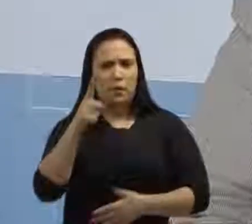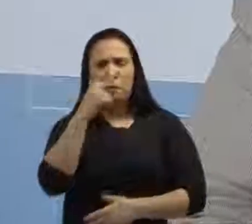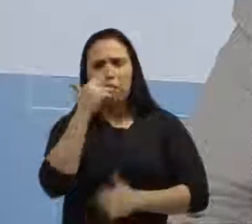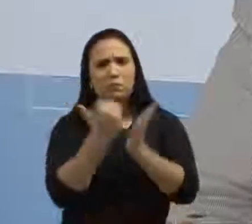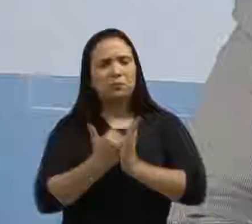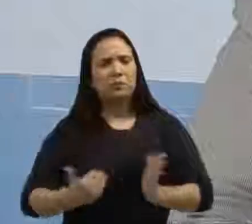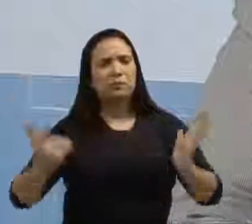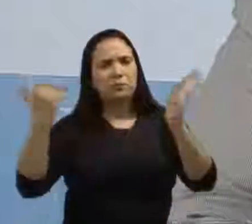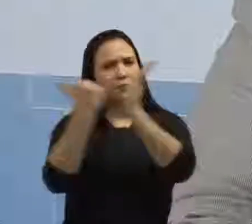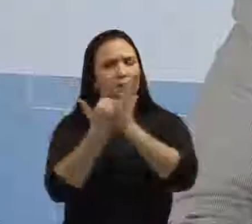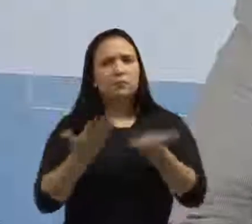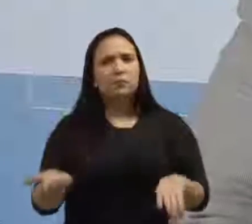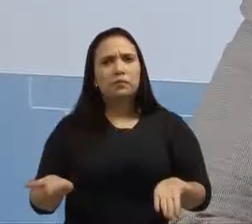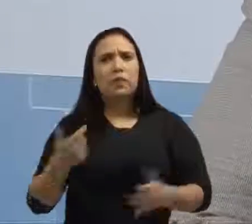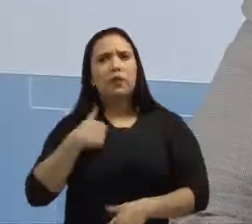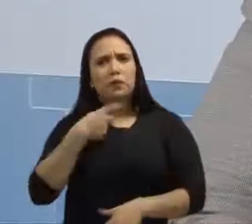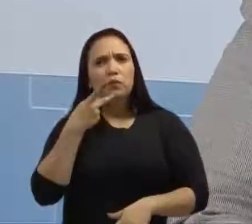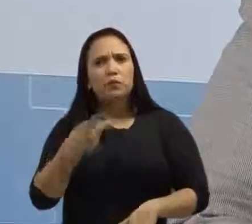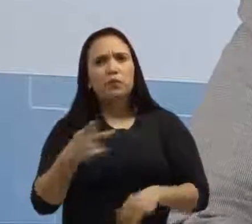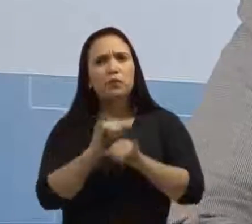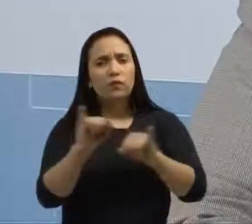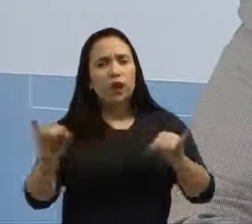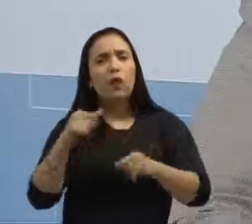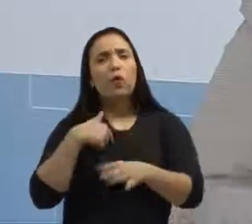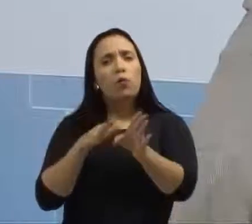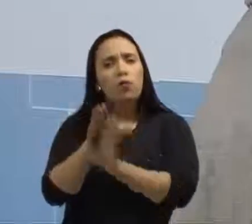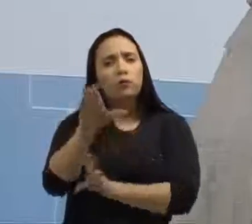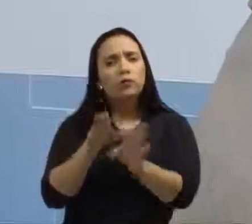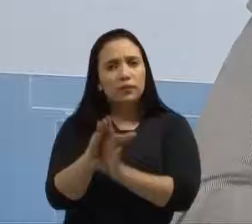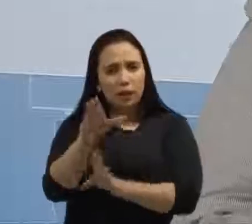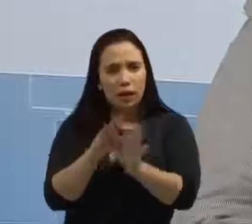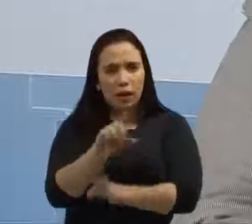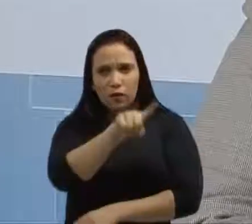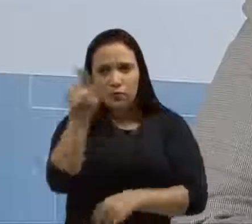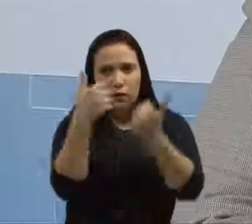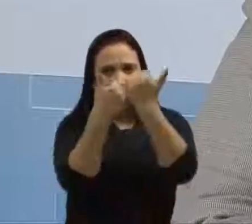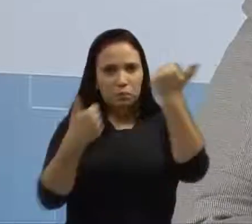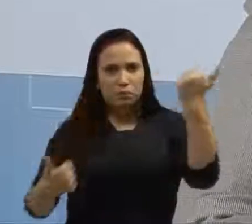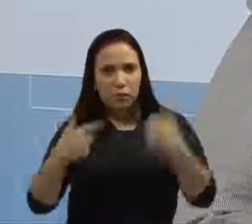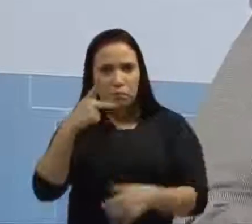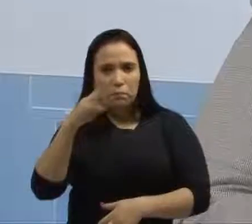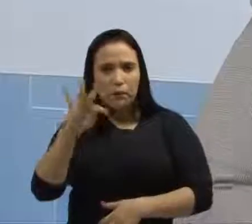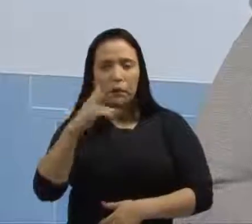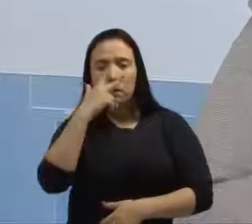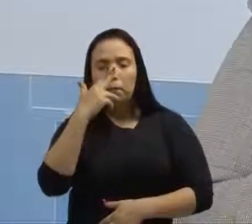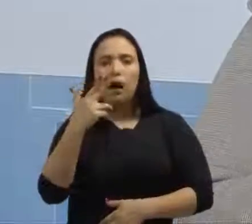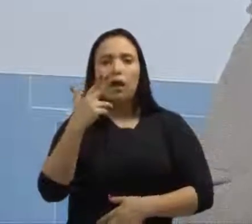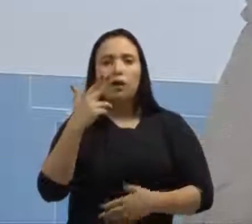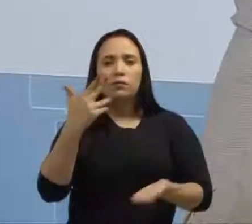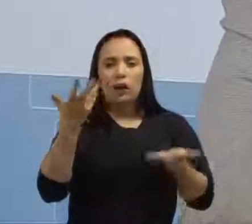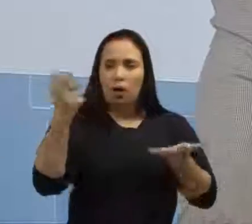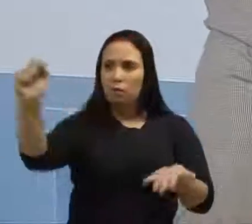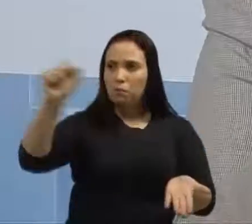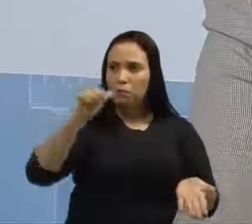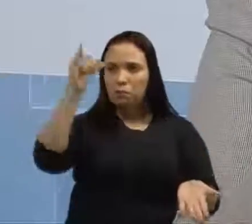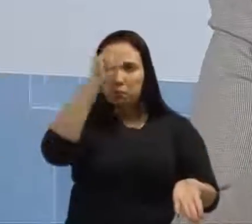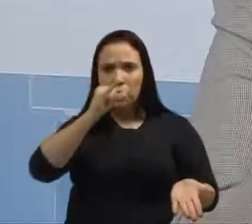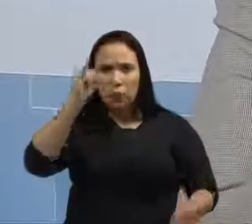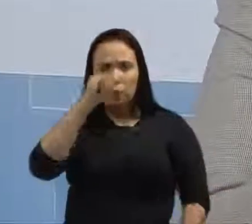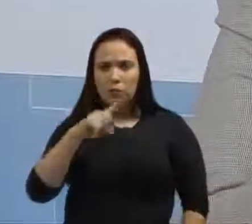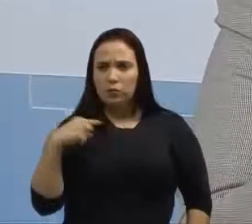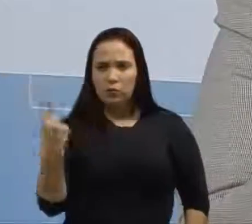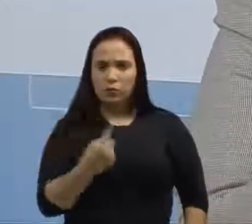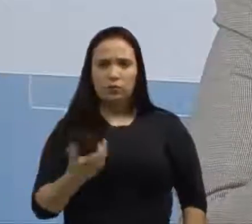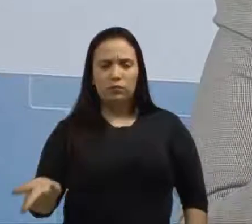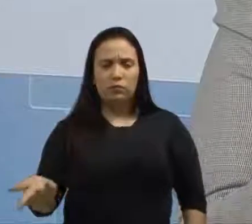passando o limite. Eu vou dar uma sugestão para esses dirigentes do PT que estão querendo, eles estão brincando com a inteligência